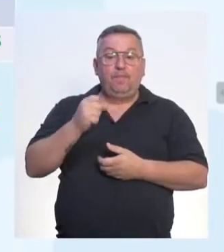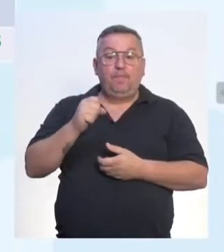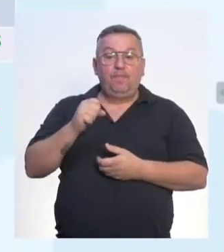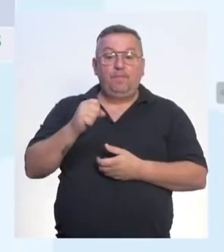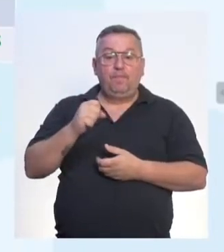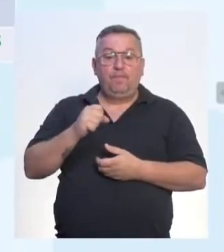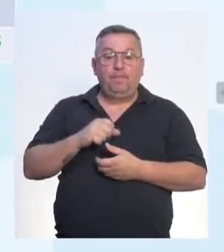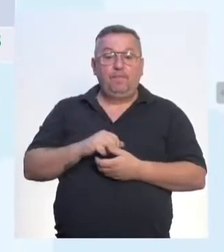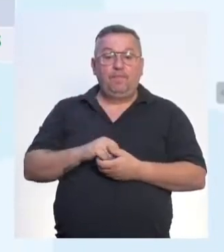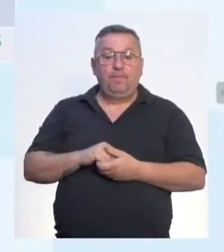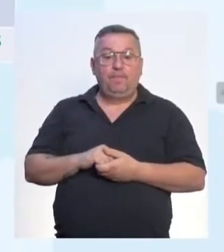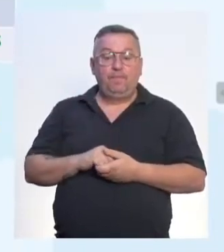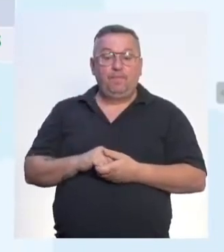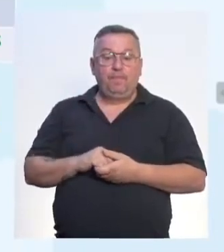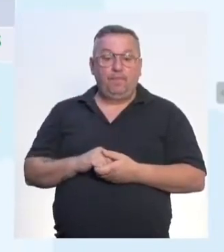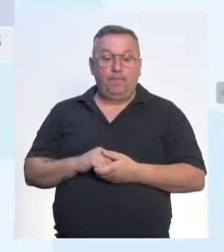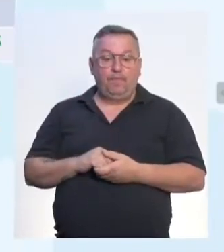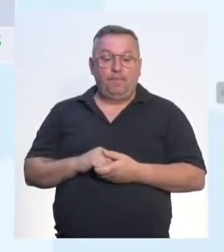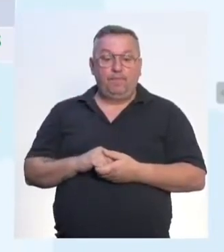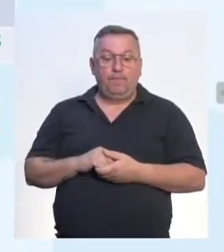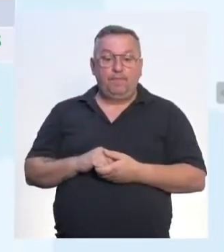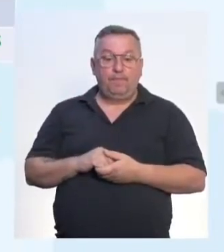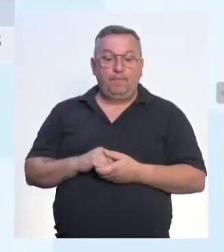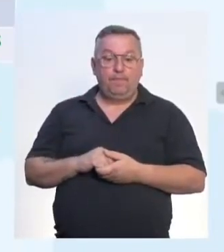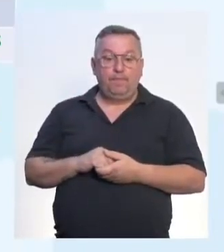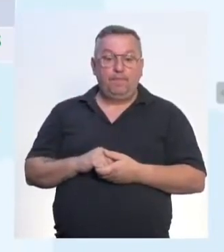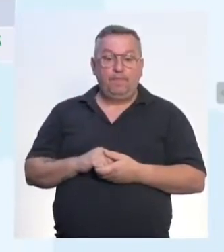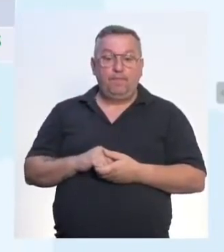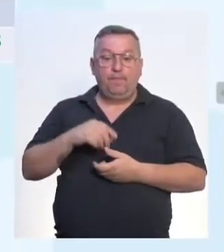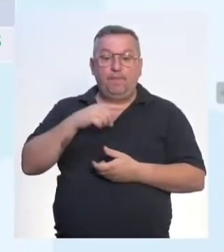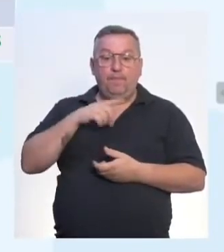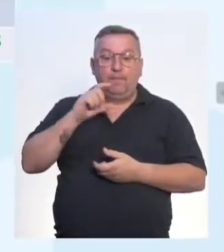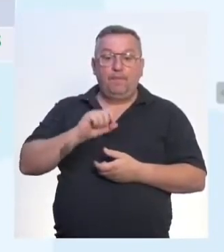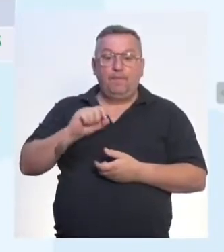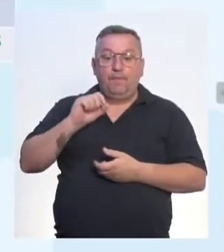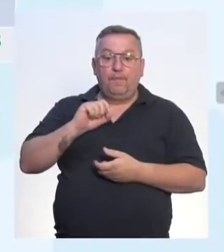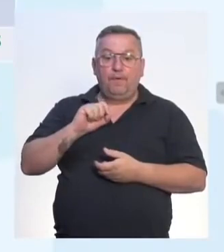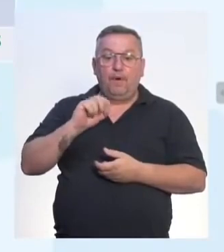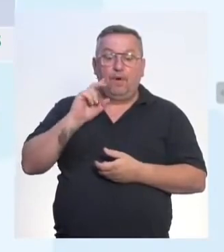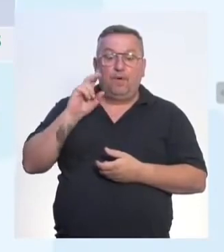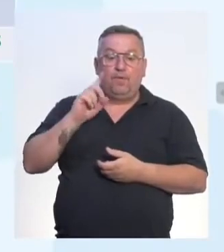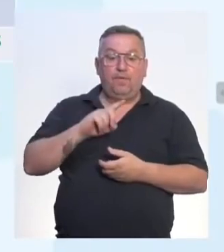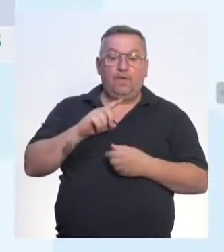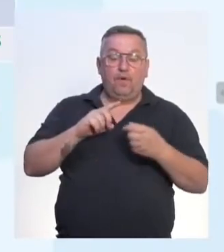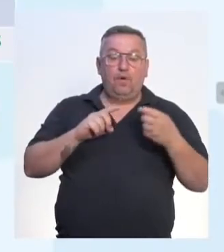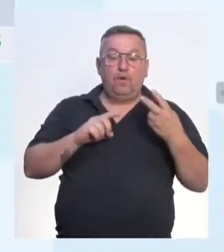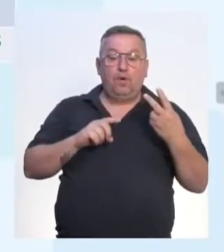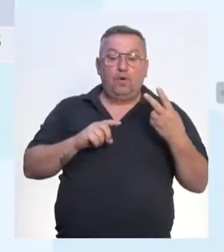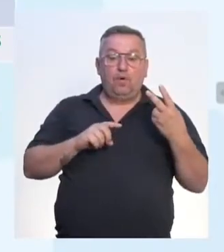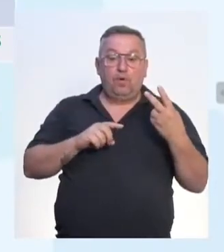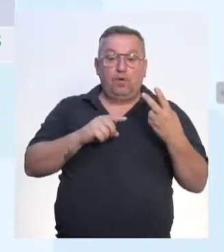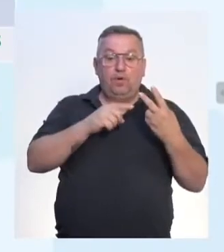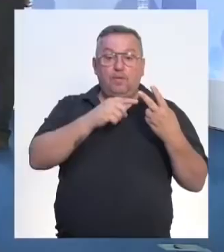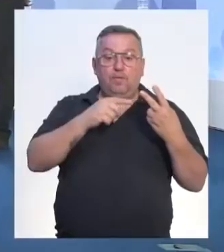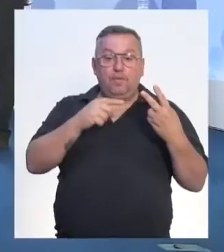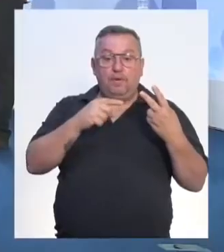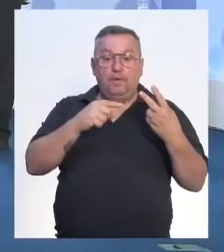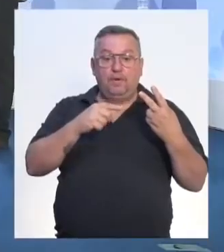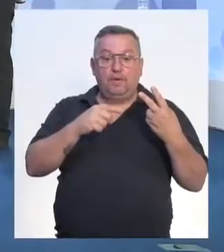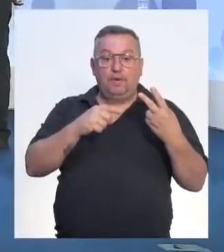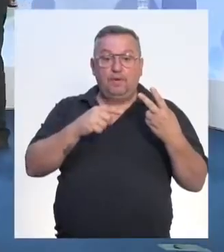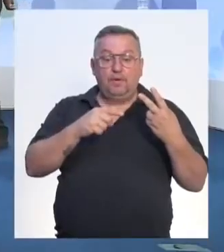negativo para simbolizar a dívida. Aqui eu tenho uma regra de sinal. Então, eu tenho 2